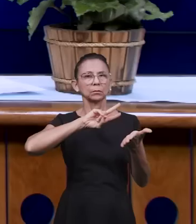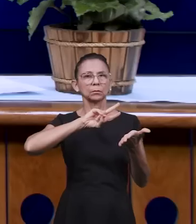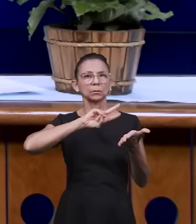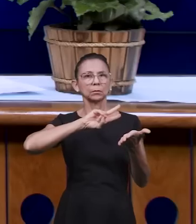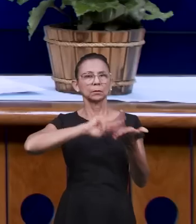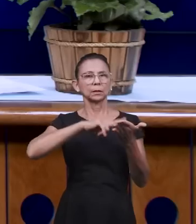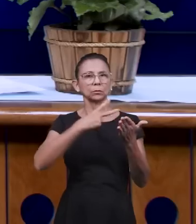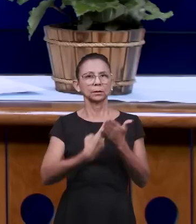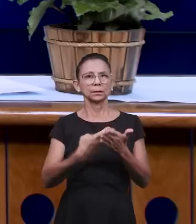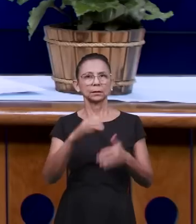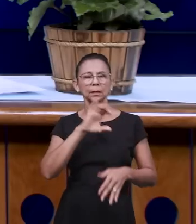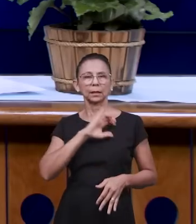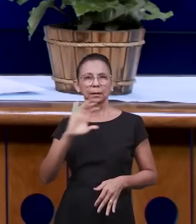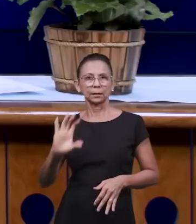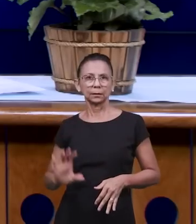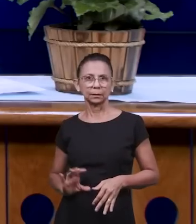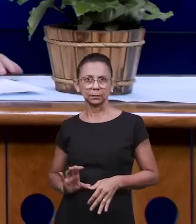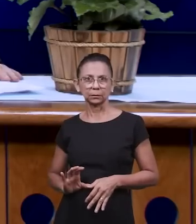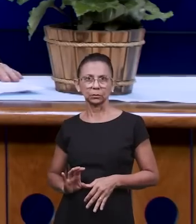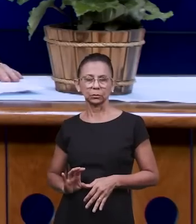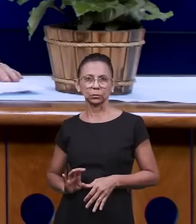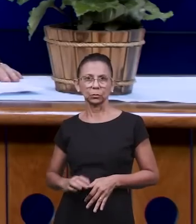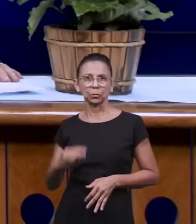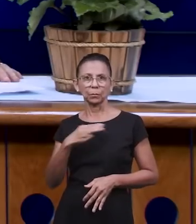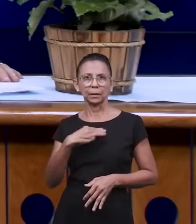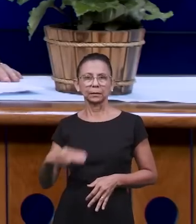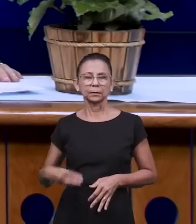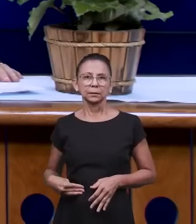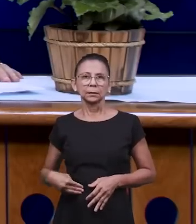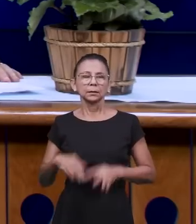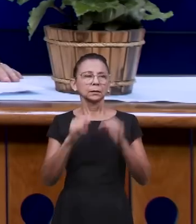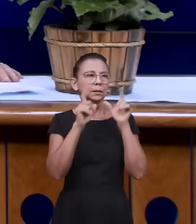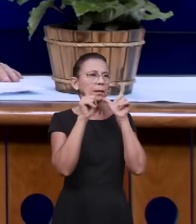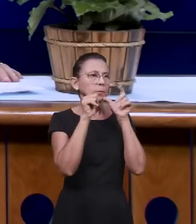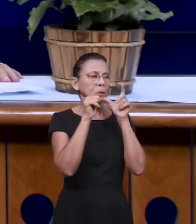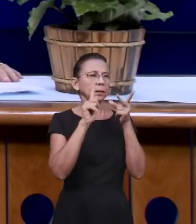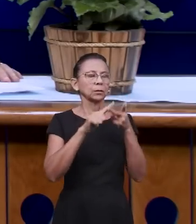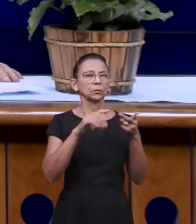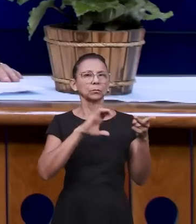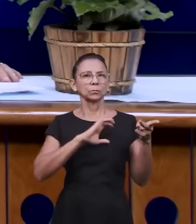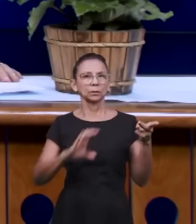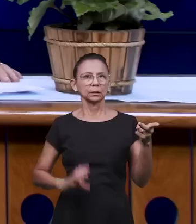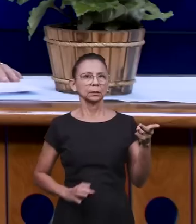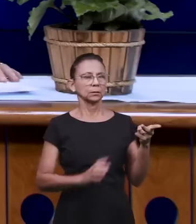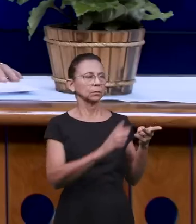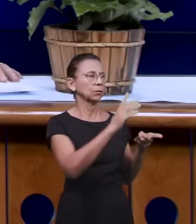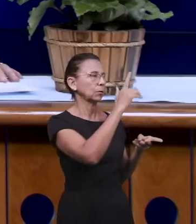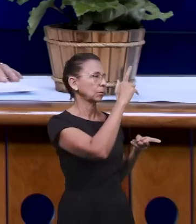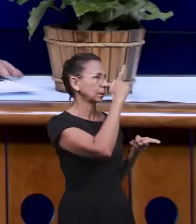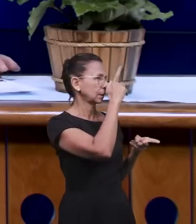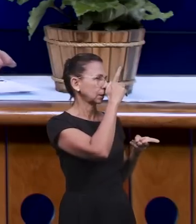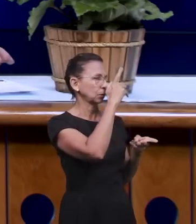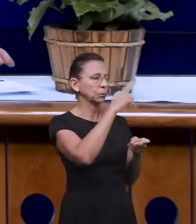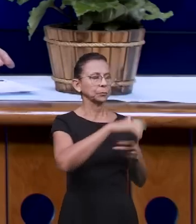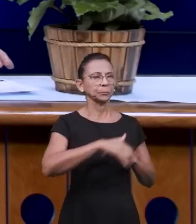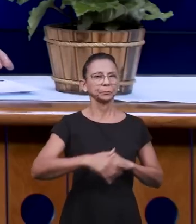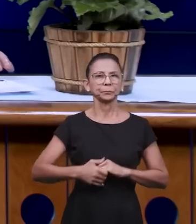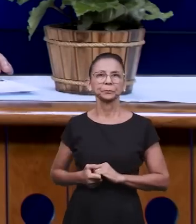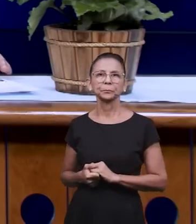Aprendei, pois, esta parábola da figueira. Quando já os seus ramos se tornam tenros e brotam